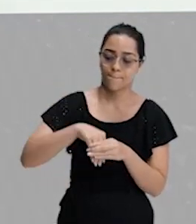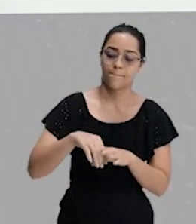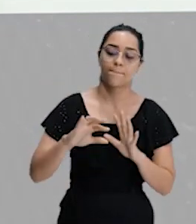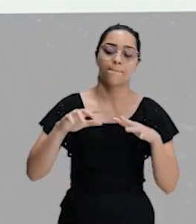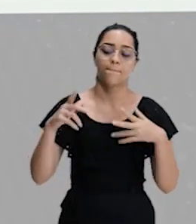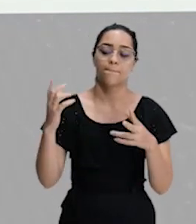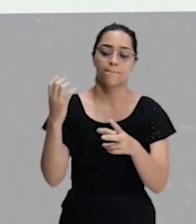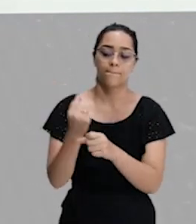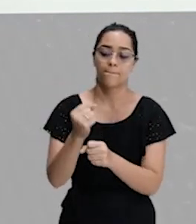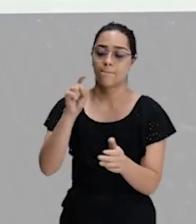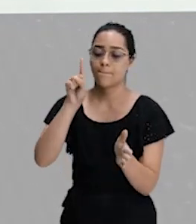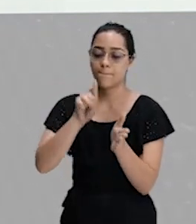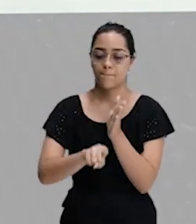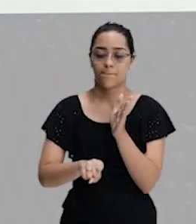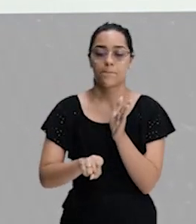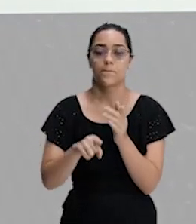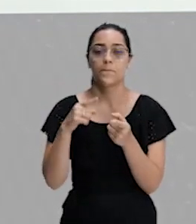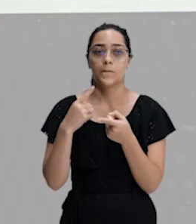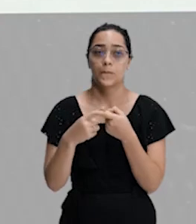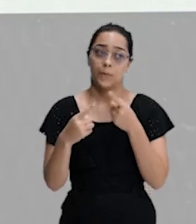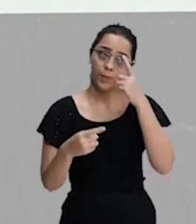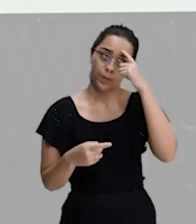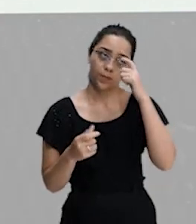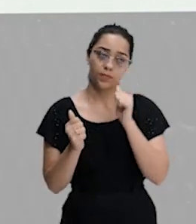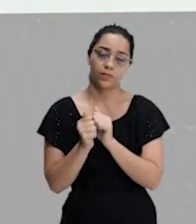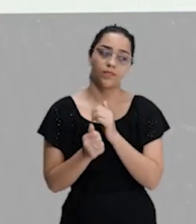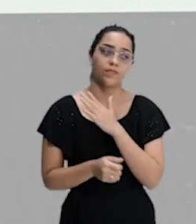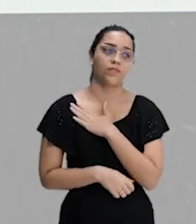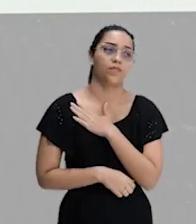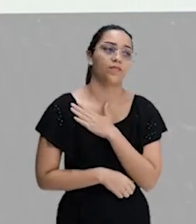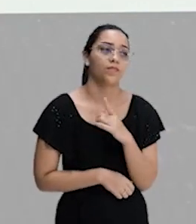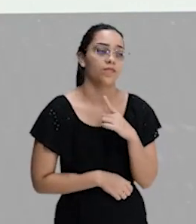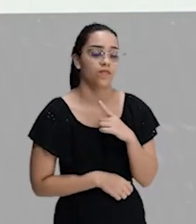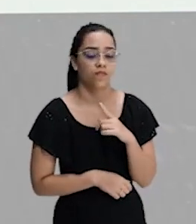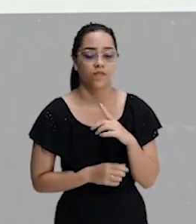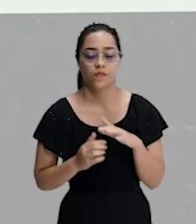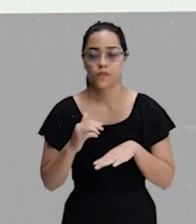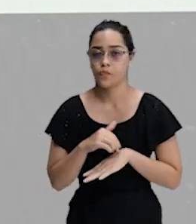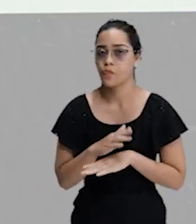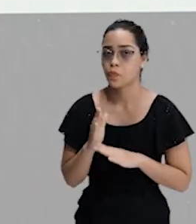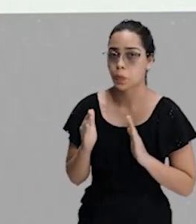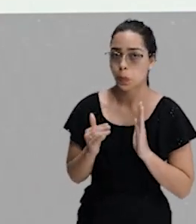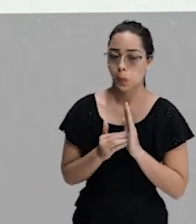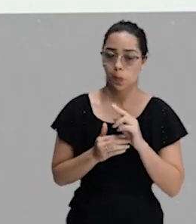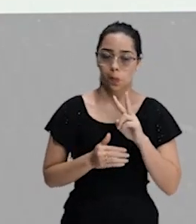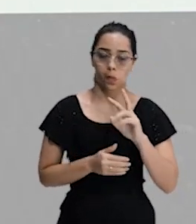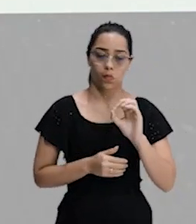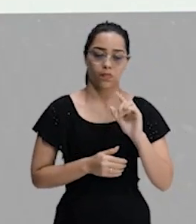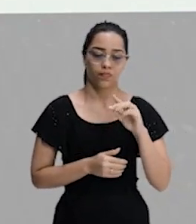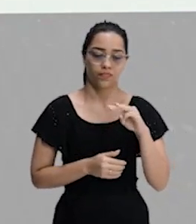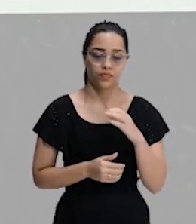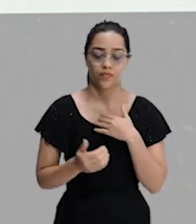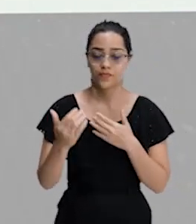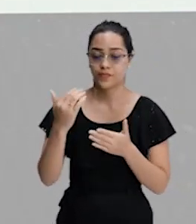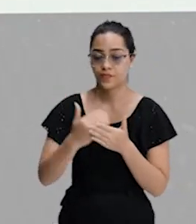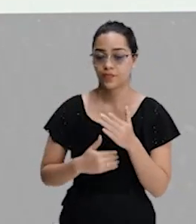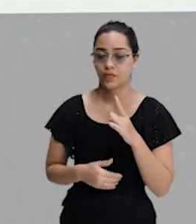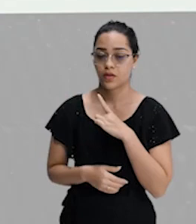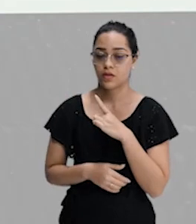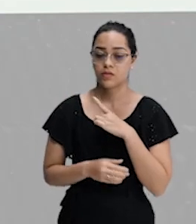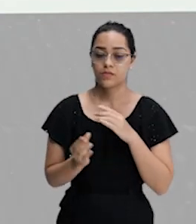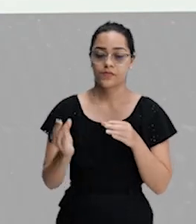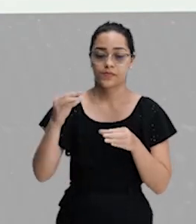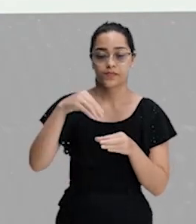os resultados? A gente subtrai. Porque pensem comigo, se eu pego esse volume inteiro, se eu tiro essa parte de